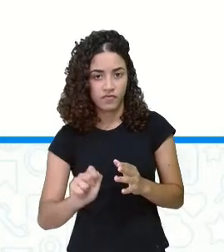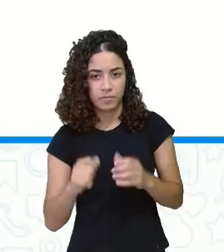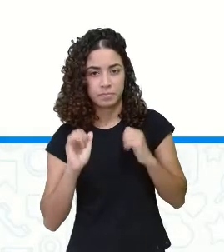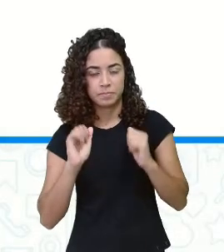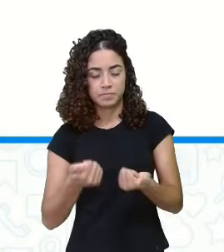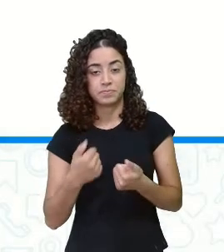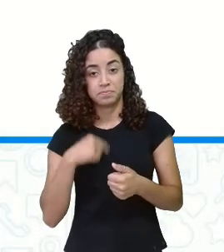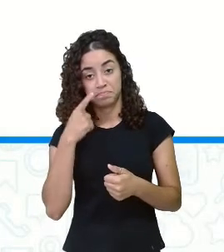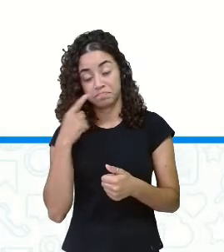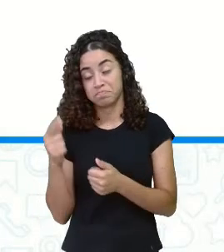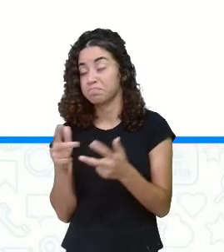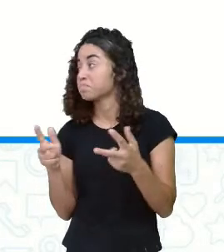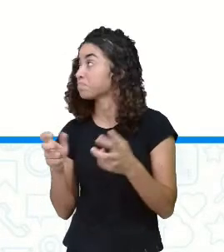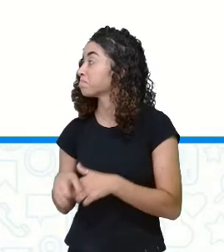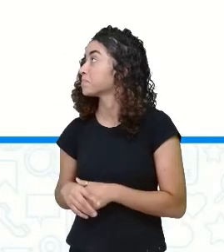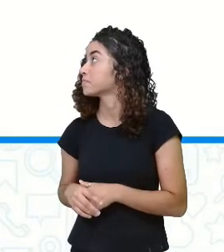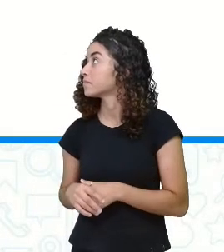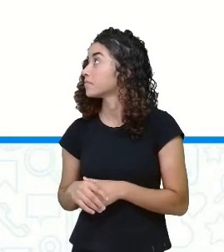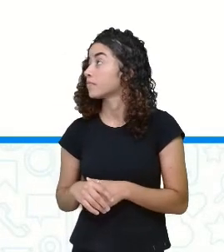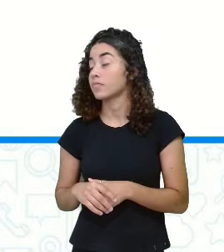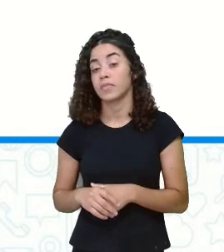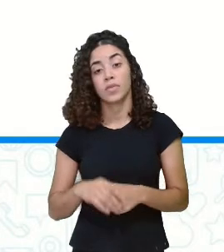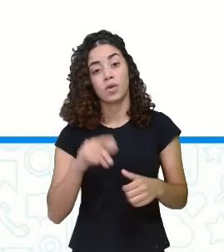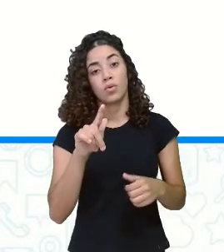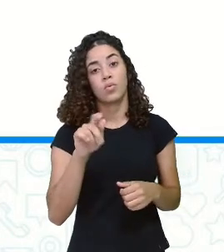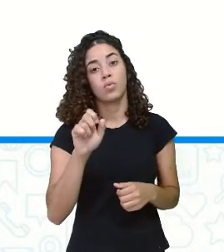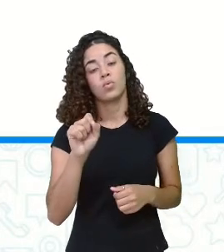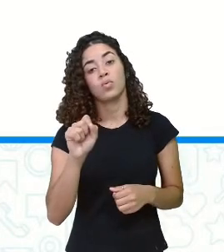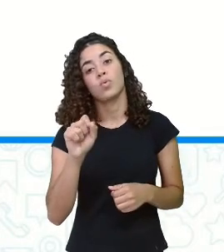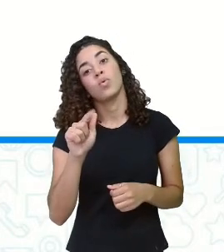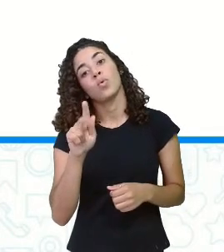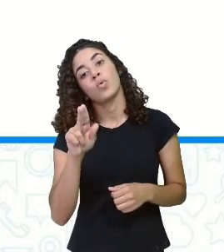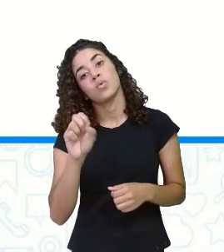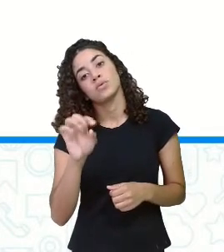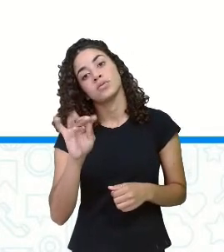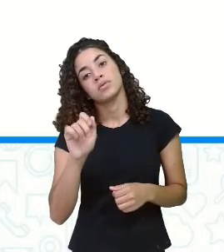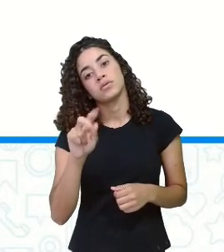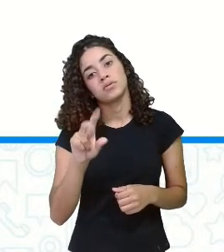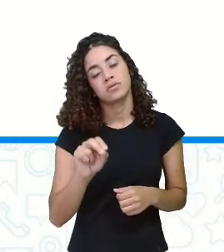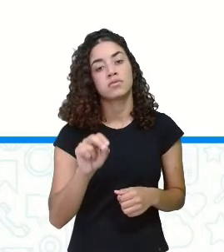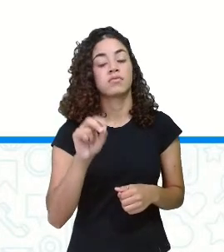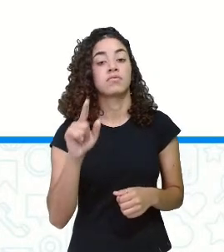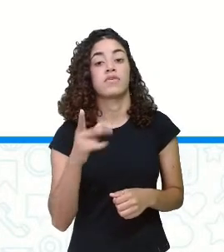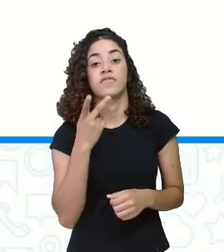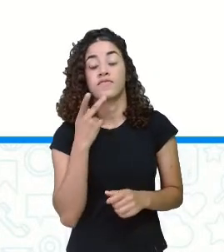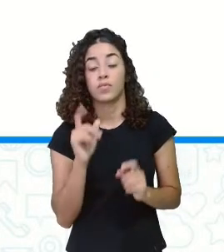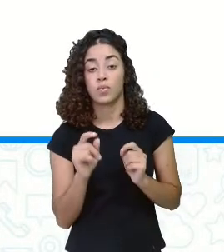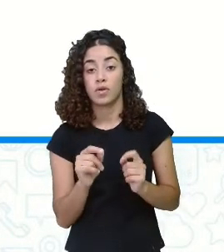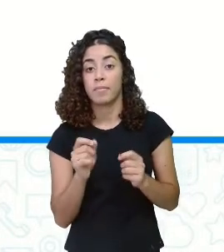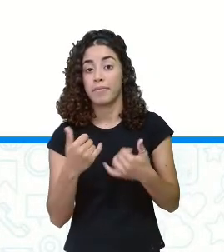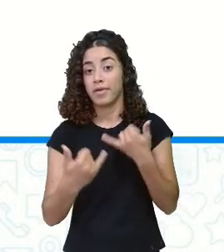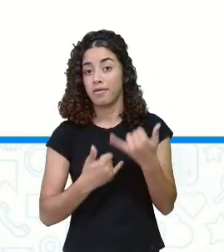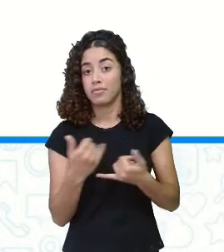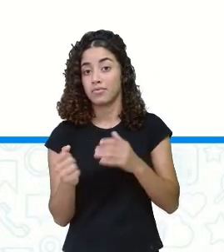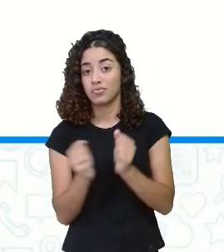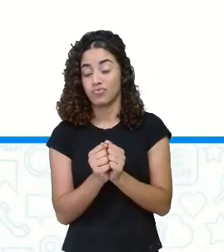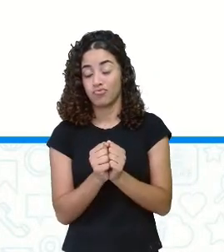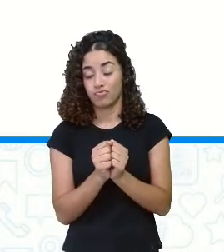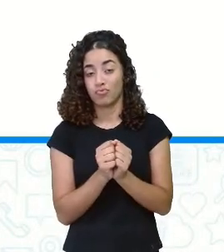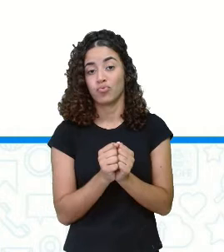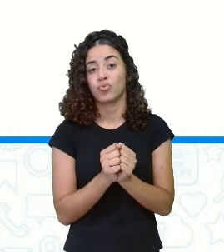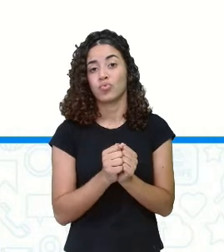telinha. Presta atenção. Gustavo, ele fez uma brincadeira com seus sobrinhos Caio, André